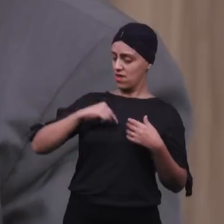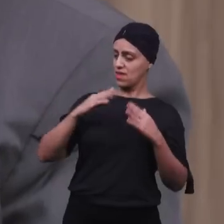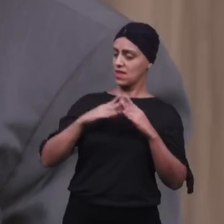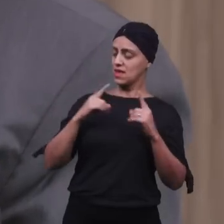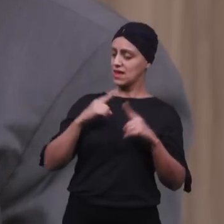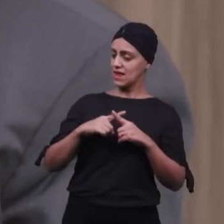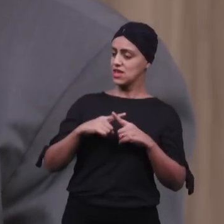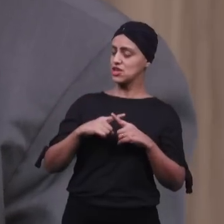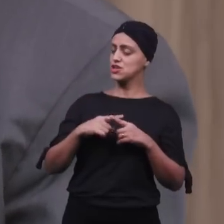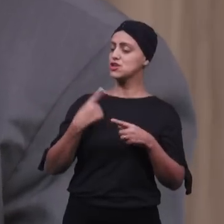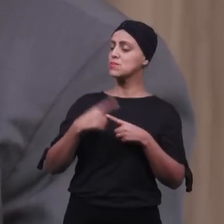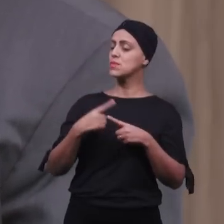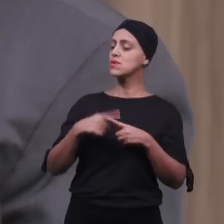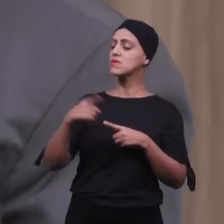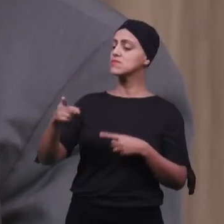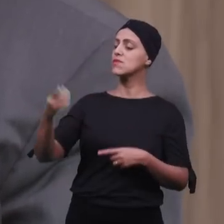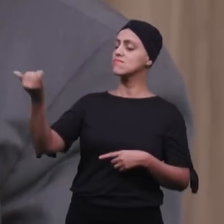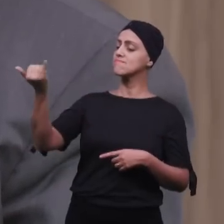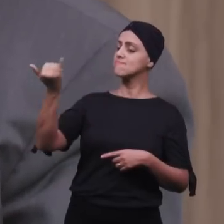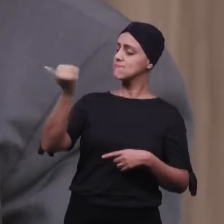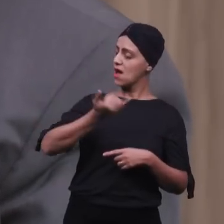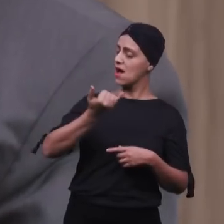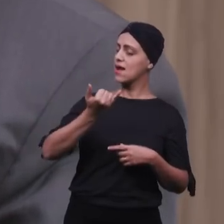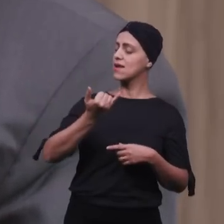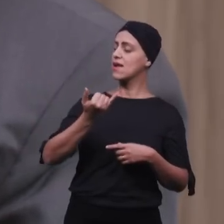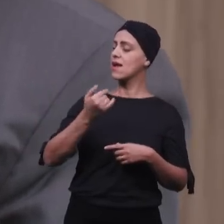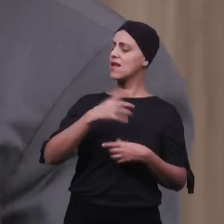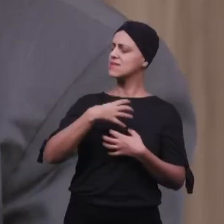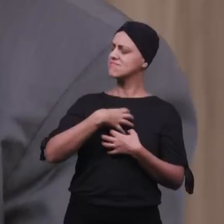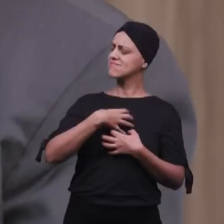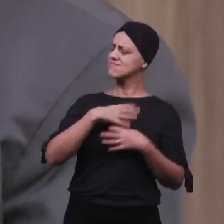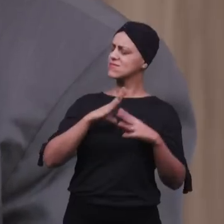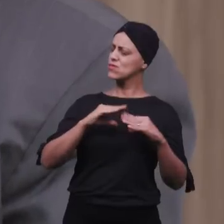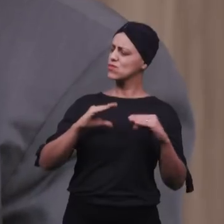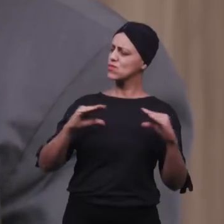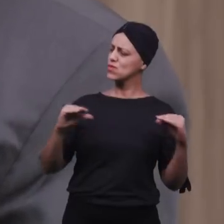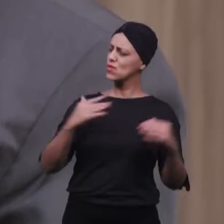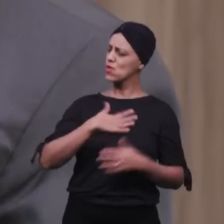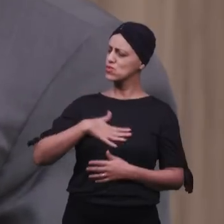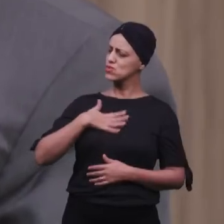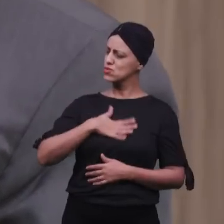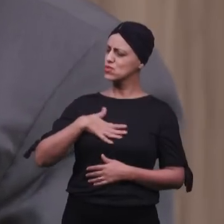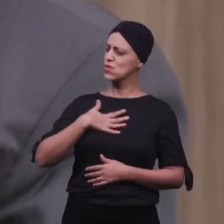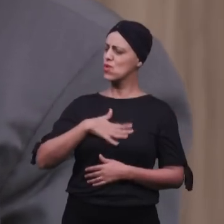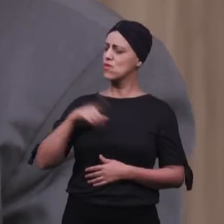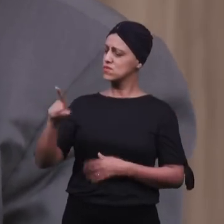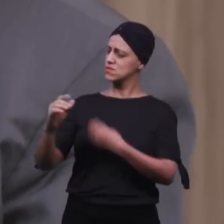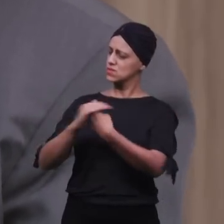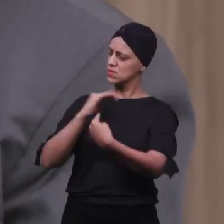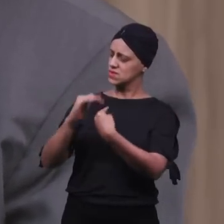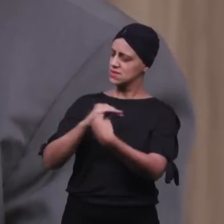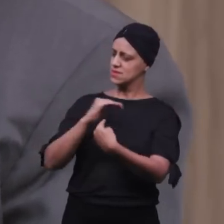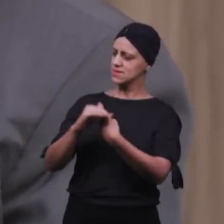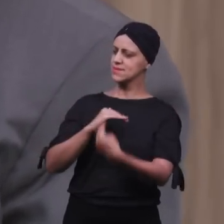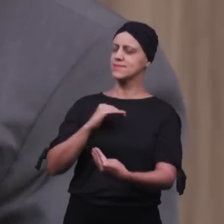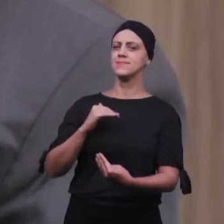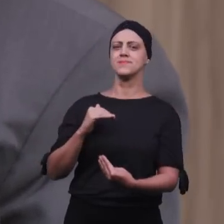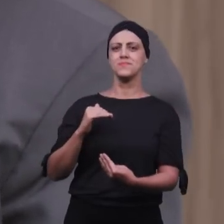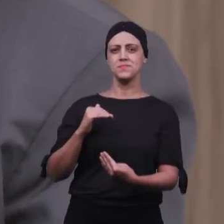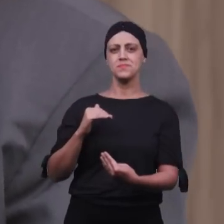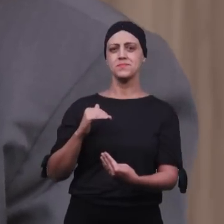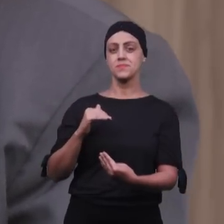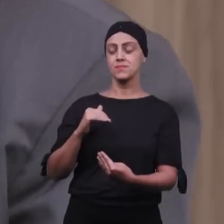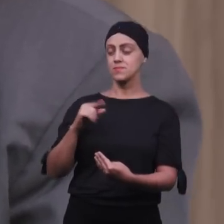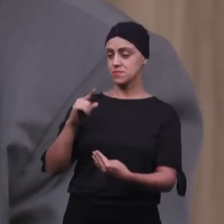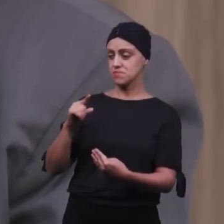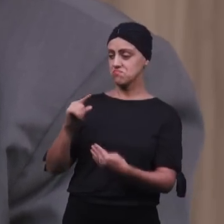uma palavra, ela se sentiu confortável, recebeu um conselho do senhor, seguiu o